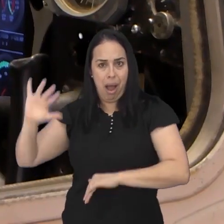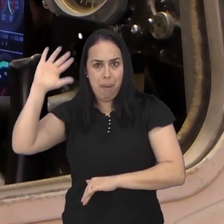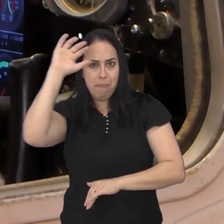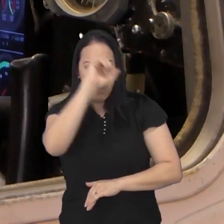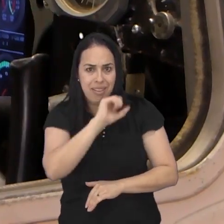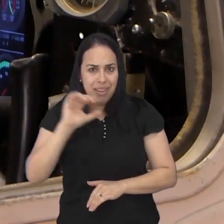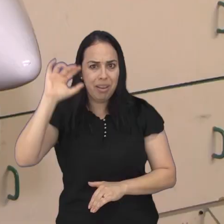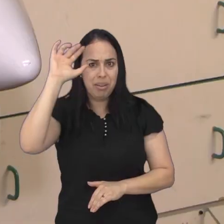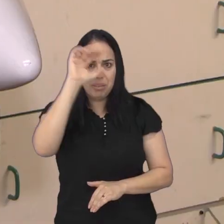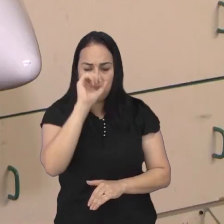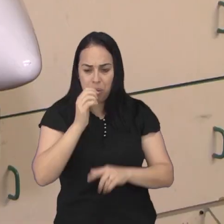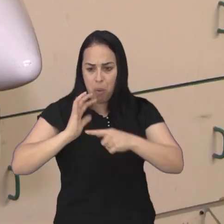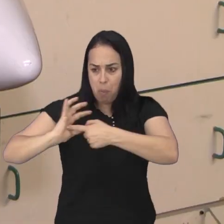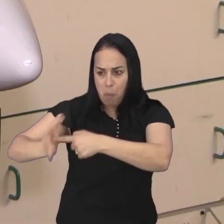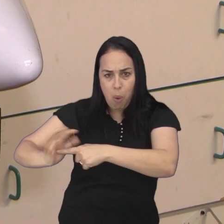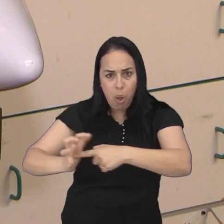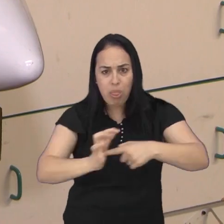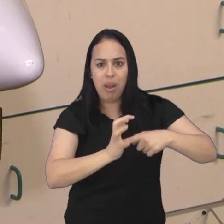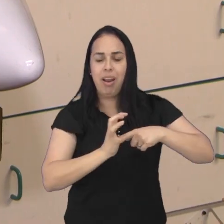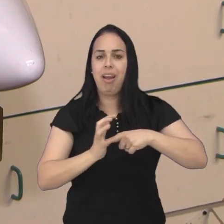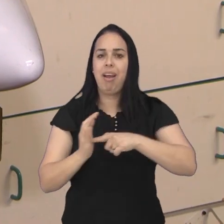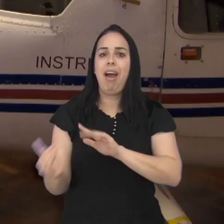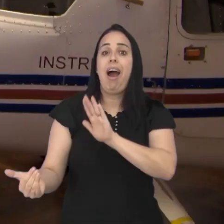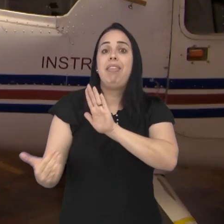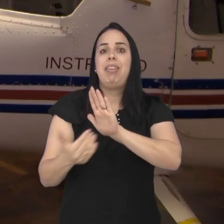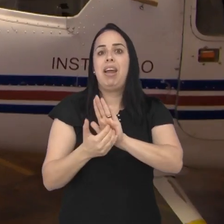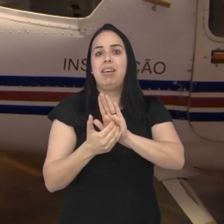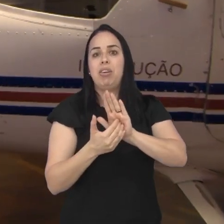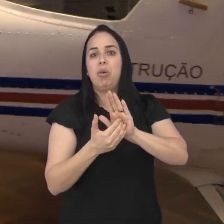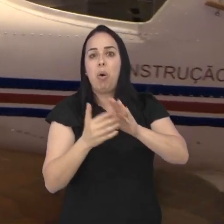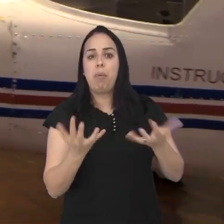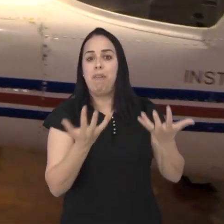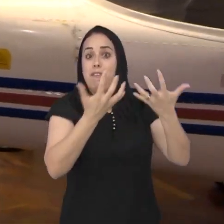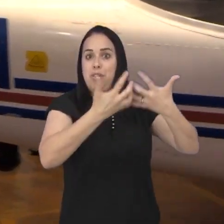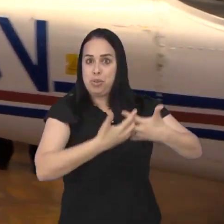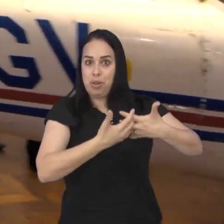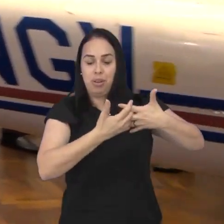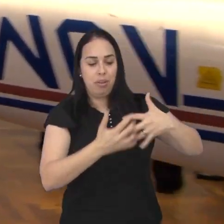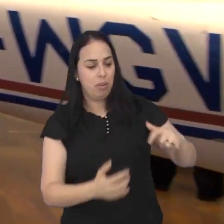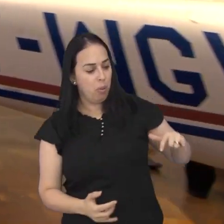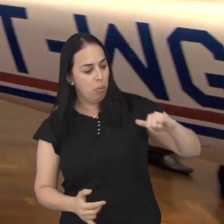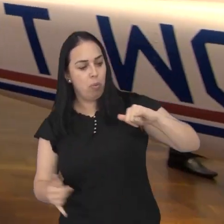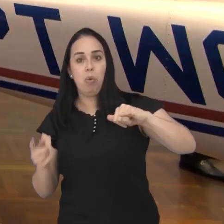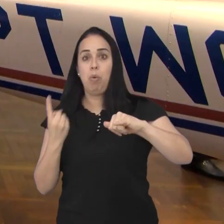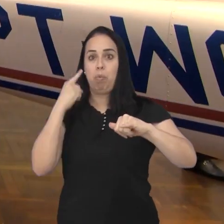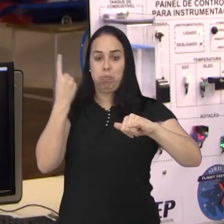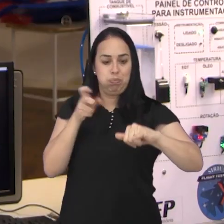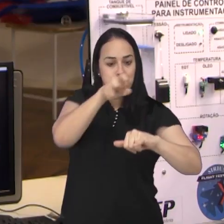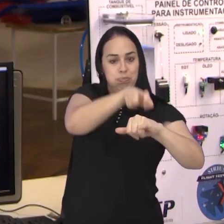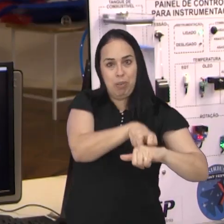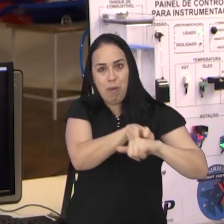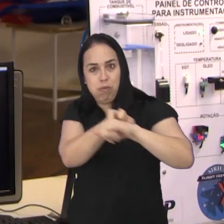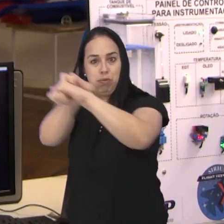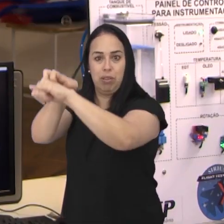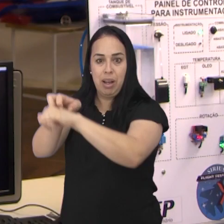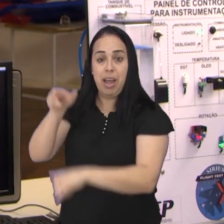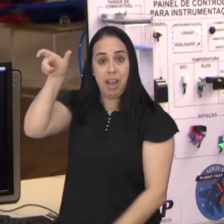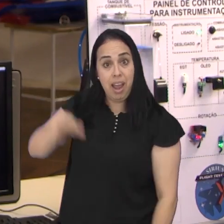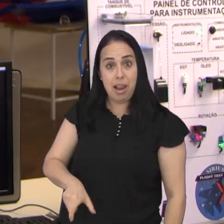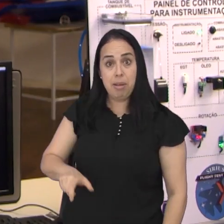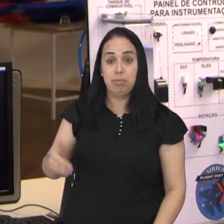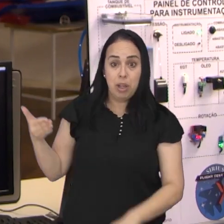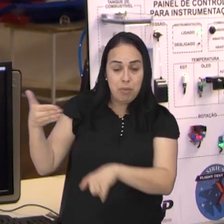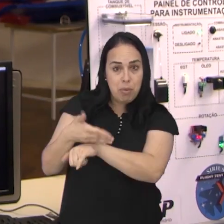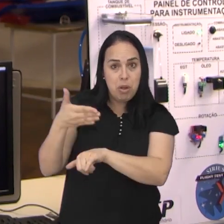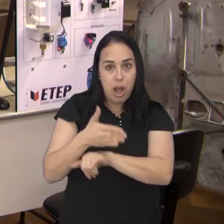prática aprenderam desde a parte mecânica até como funciona a estrutura de um monomotor. Para o Vitor, que